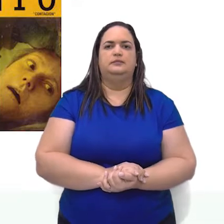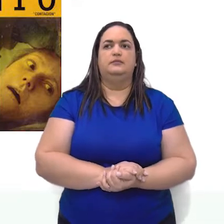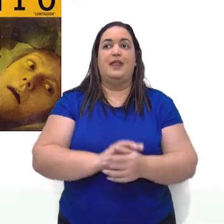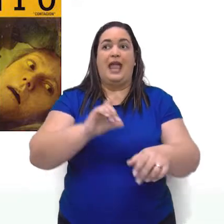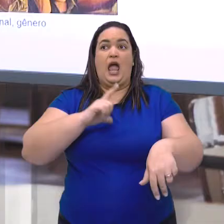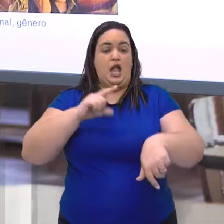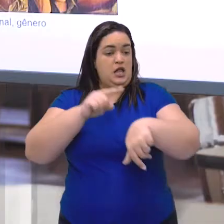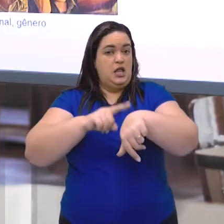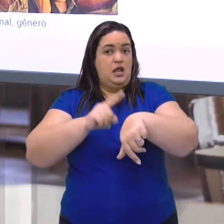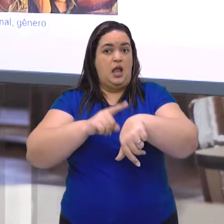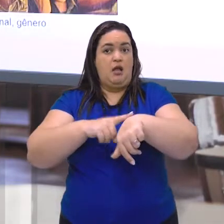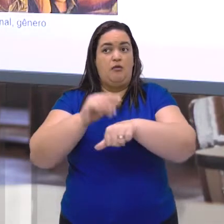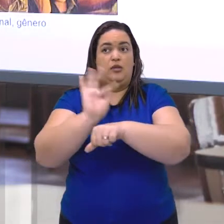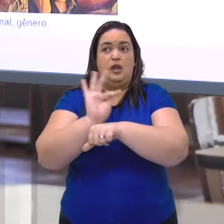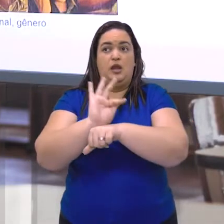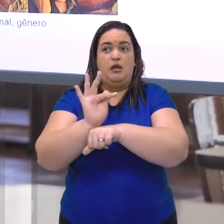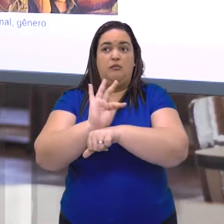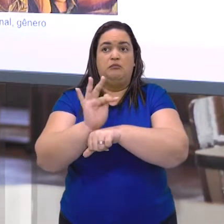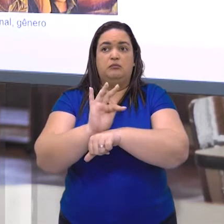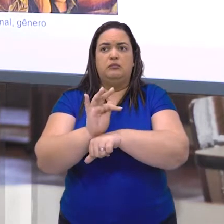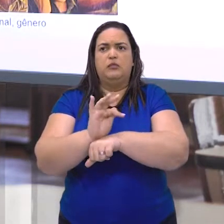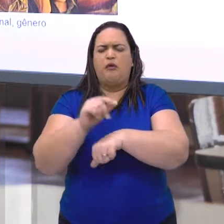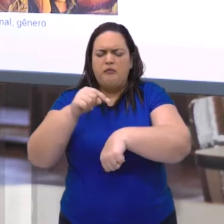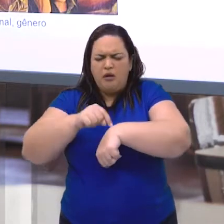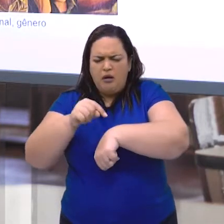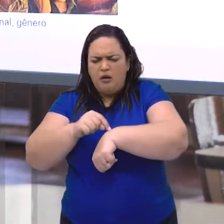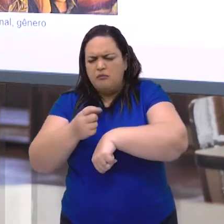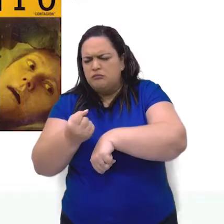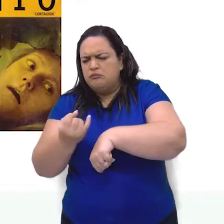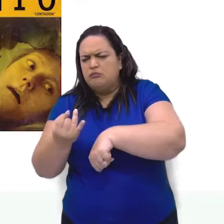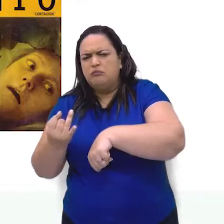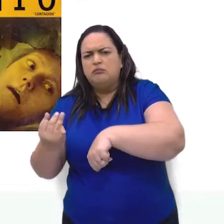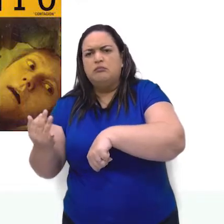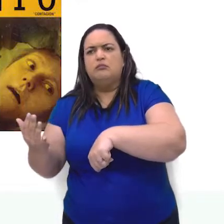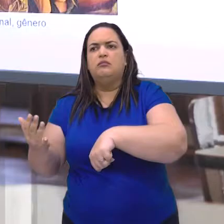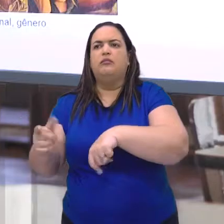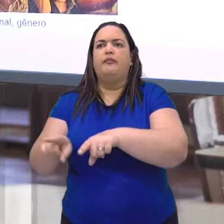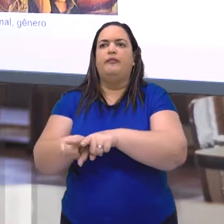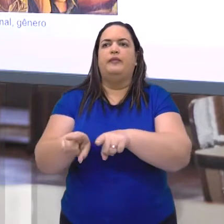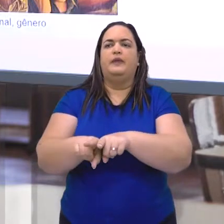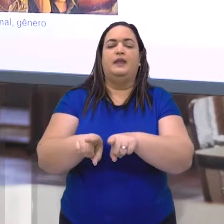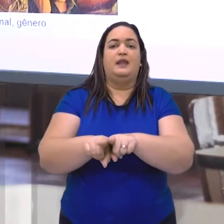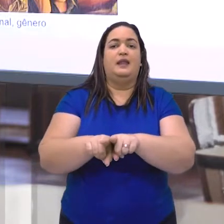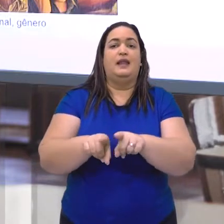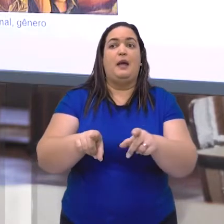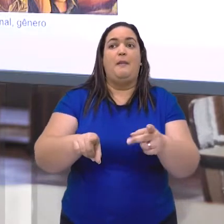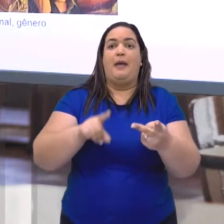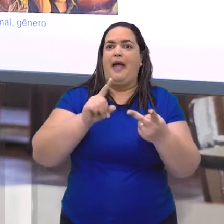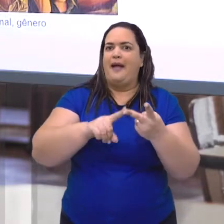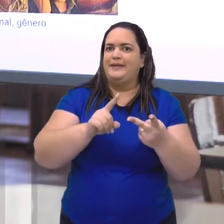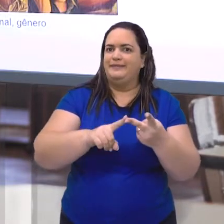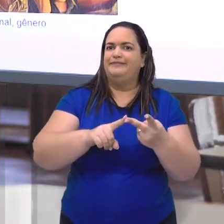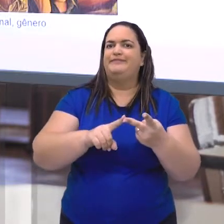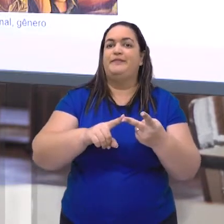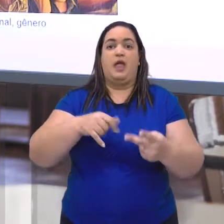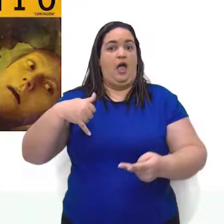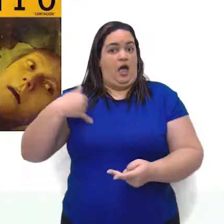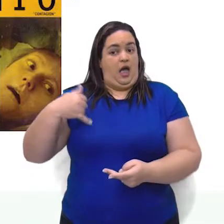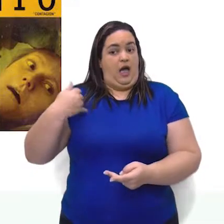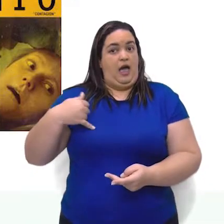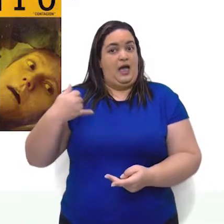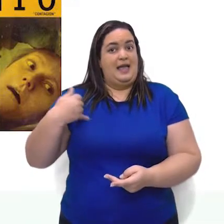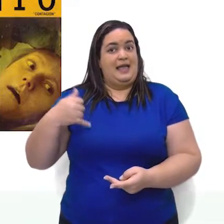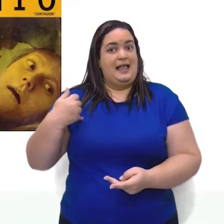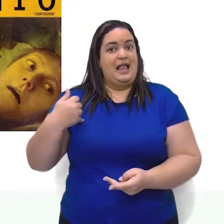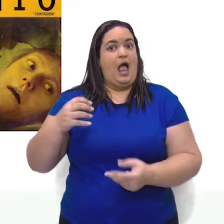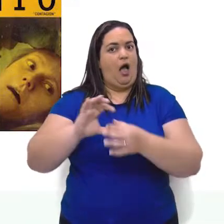duração do filme lá embaixo, tá? Explicando direitinho aí. A idade, que a gente vai ver agora num tamanho maior.